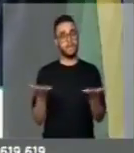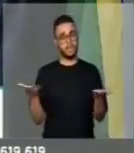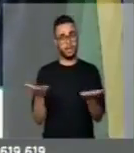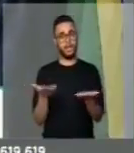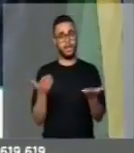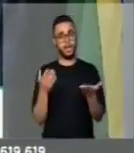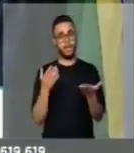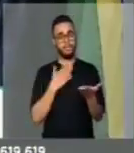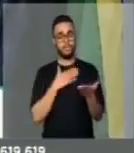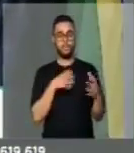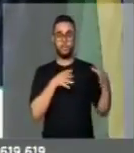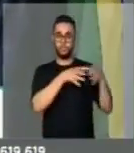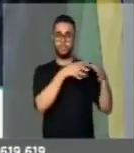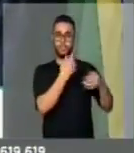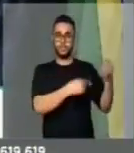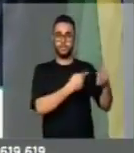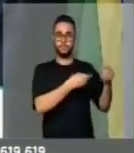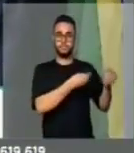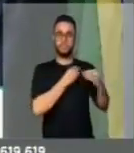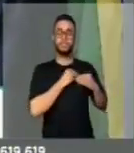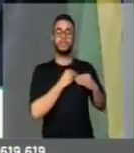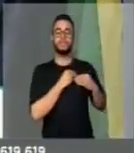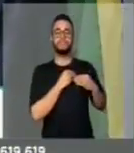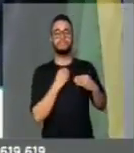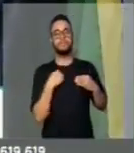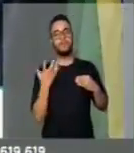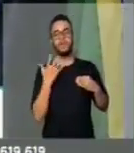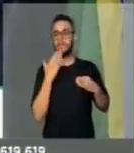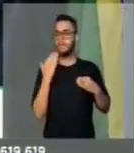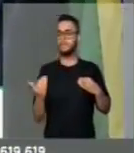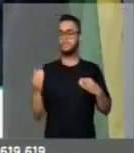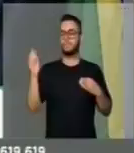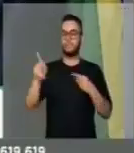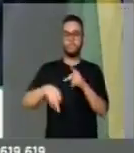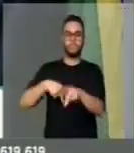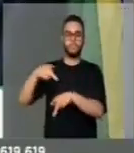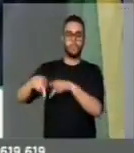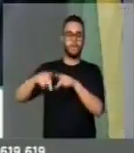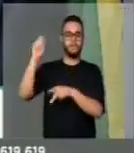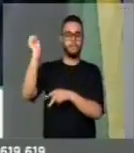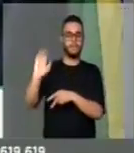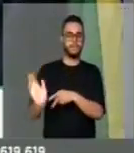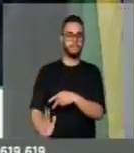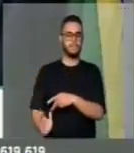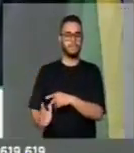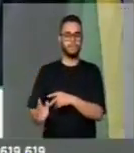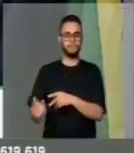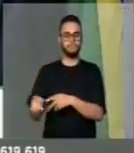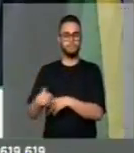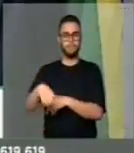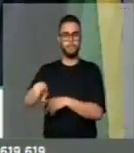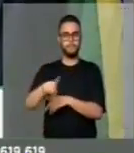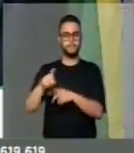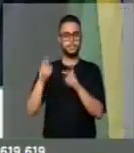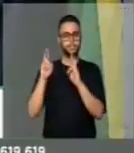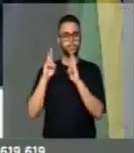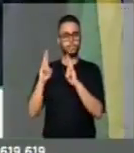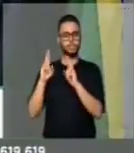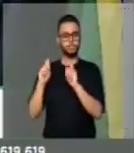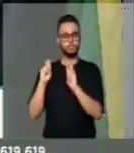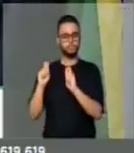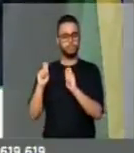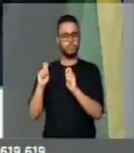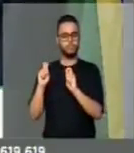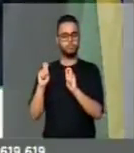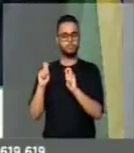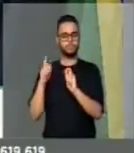meu partido me dá, e fazer um apelo ao povo brasileiro, que torça para que